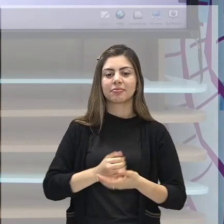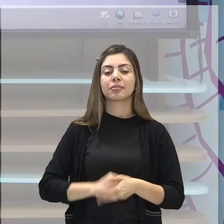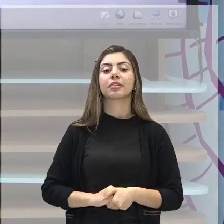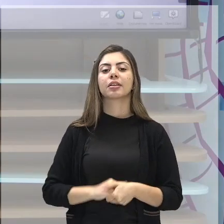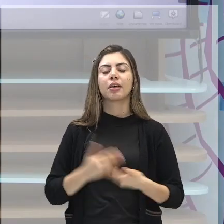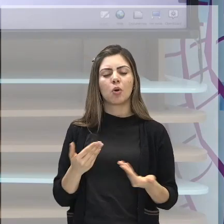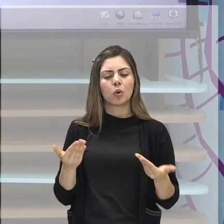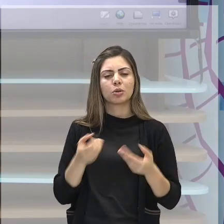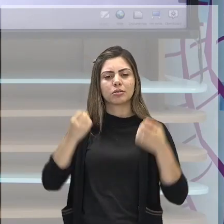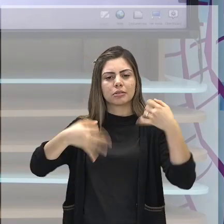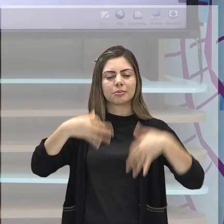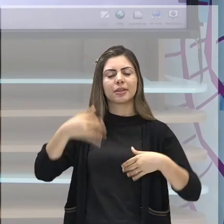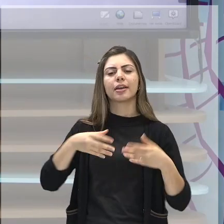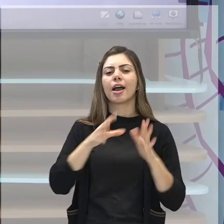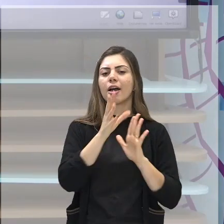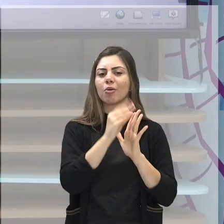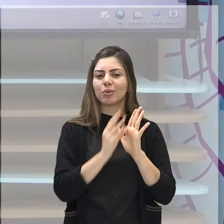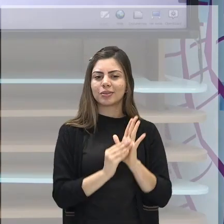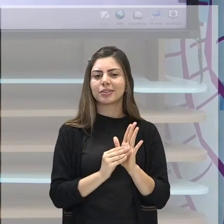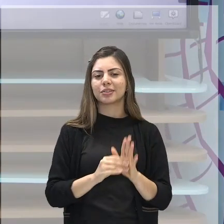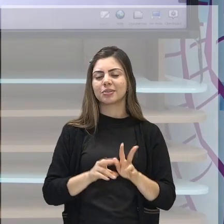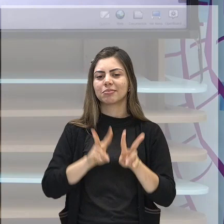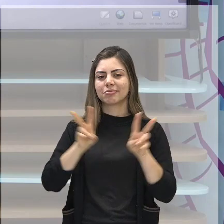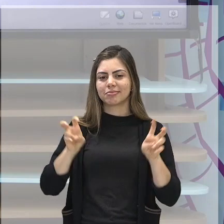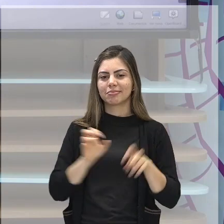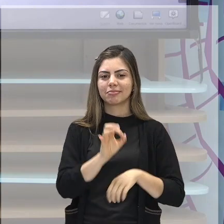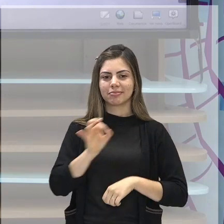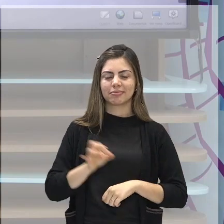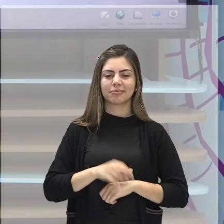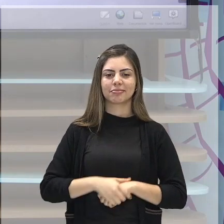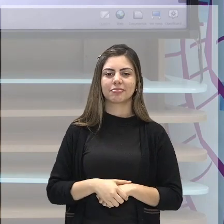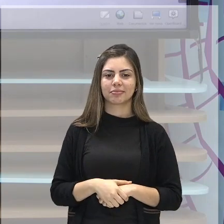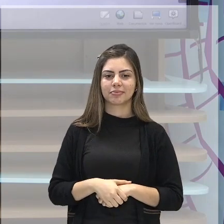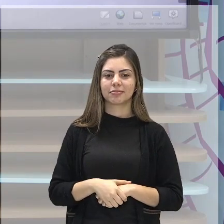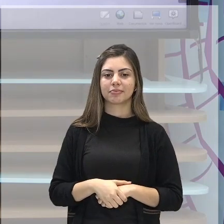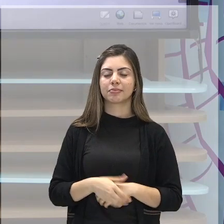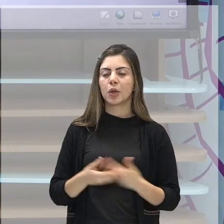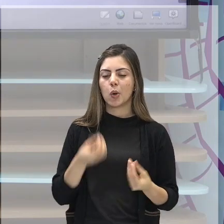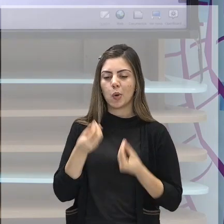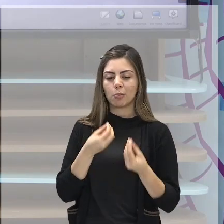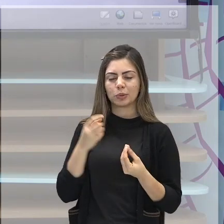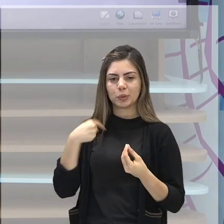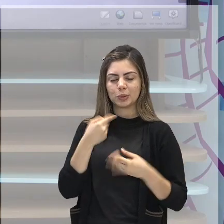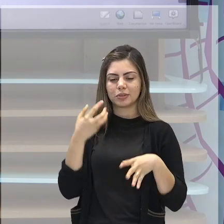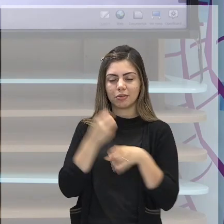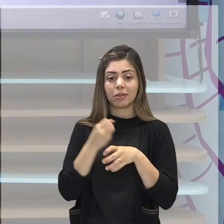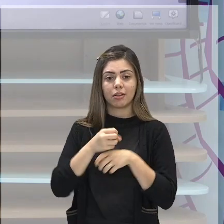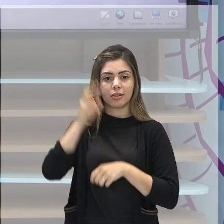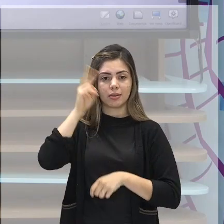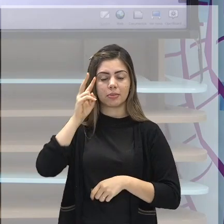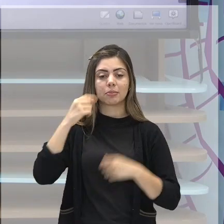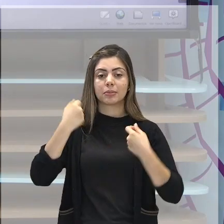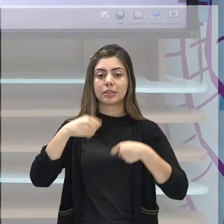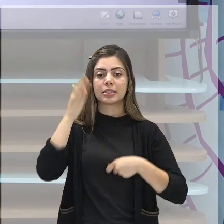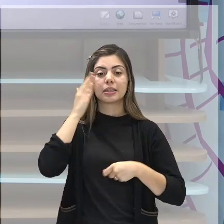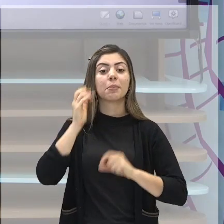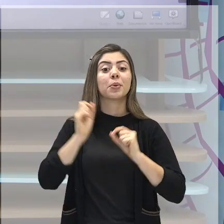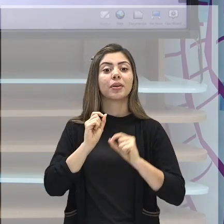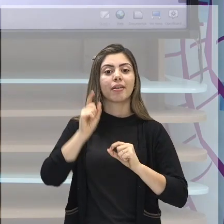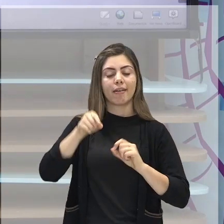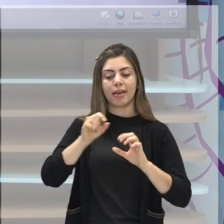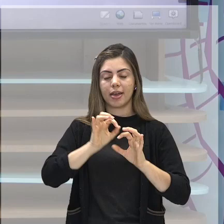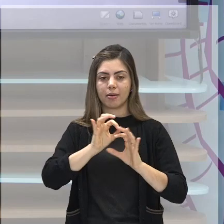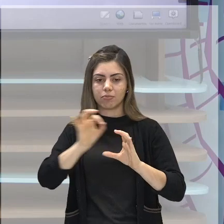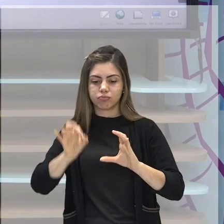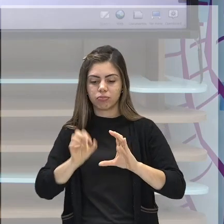que foi falado a respeito do volume do cilindro. Como calcular? Lembrando que eu preciso saber a área da